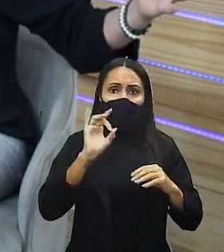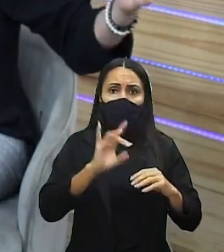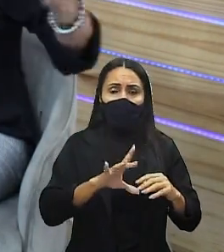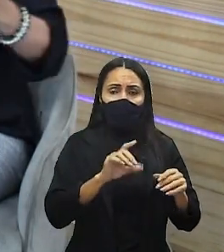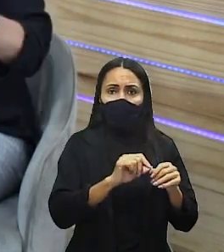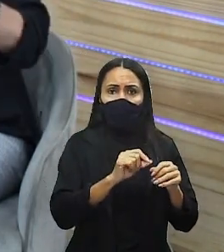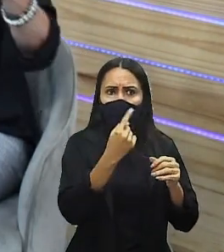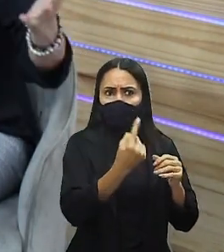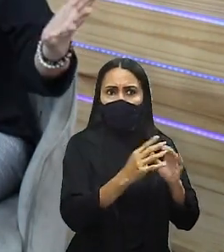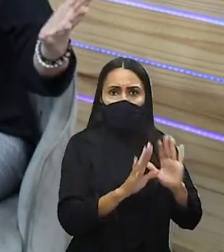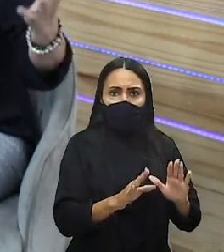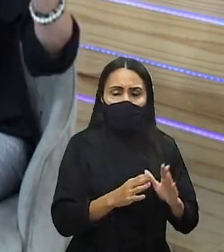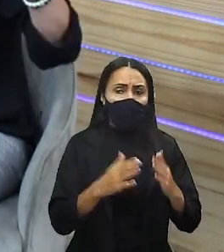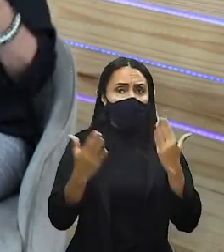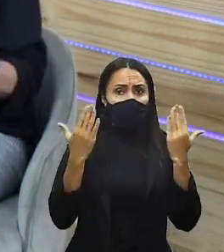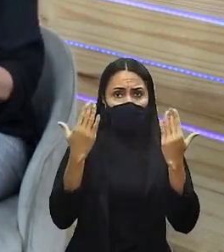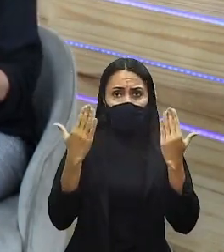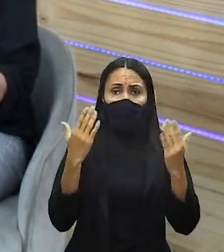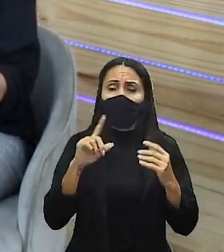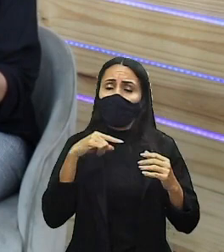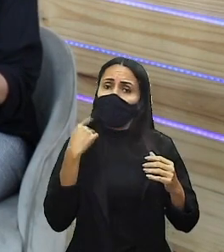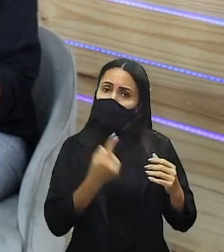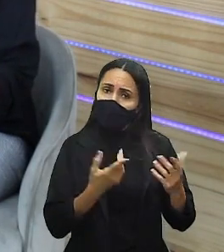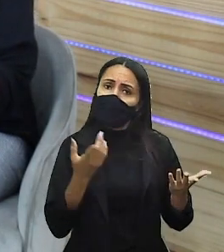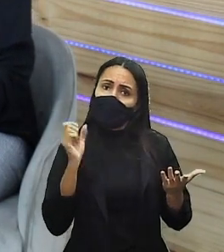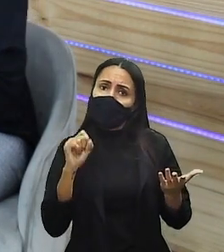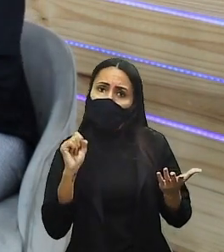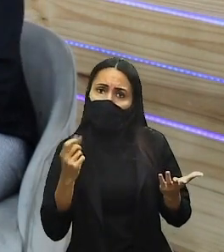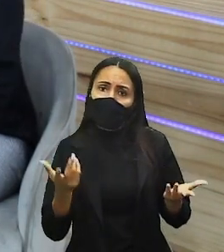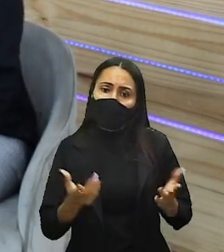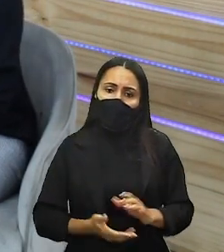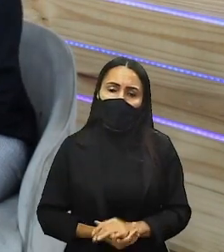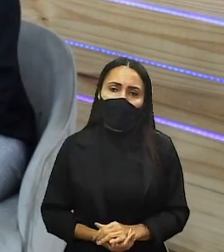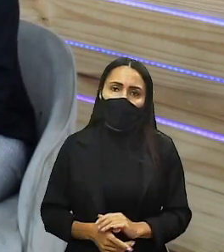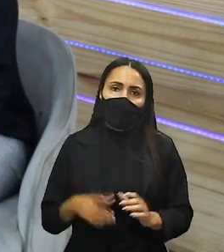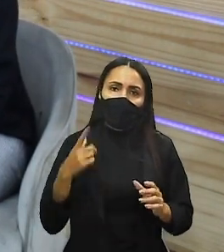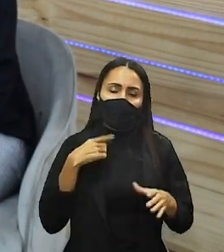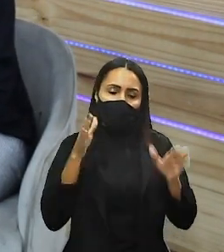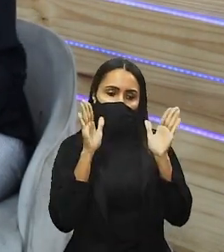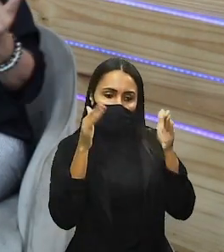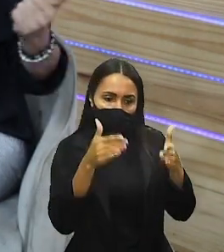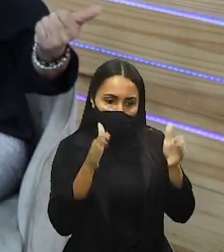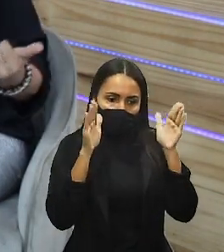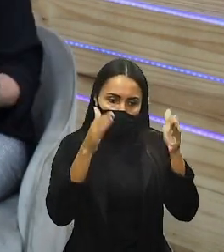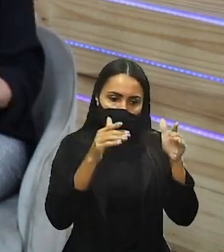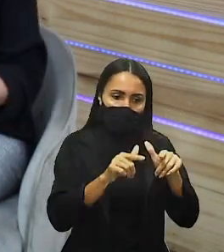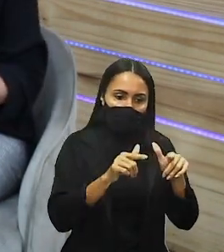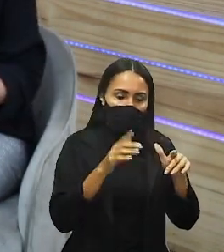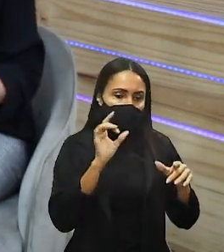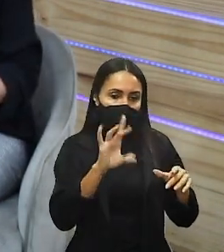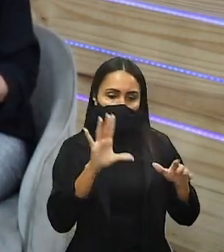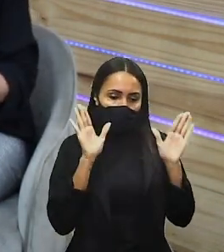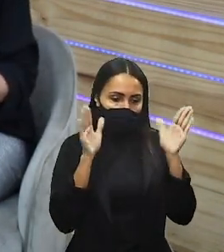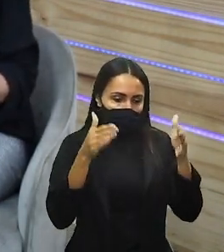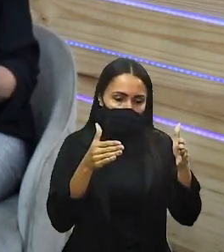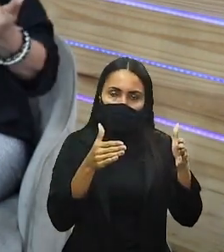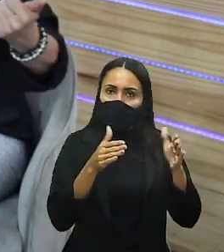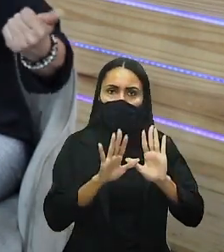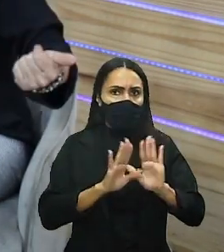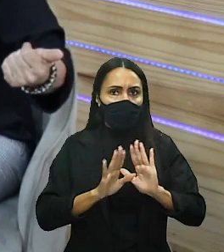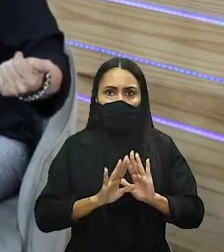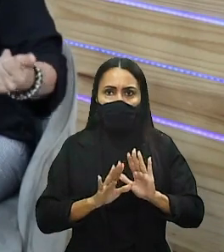só. Até psicólogo, eu já disse aqui, a gente às vezes é. Então não vamos ficar só naquela coisa: não, tá no acervo, tá na